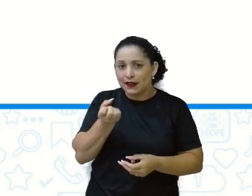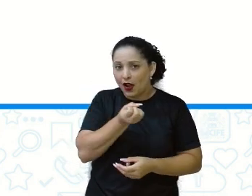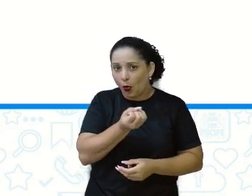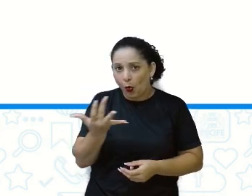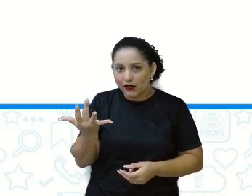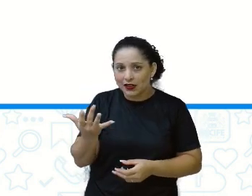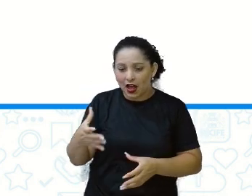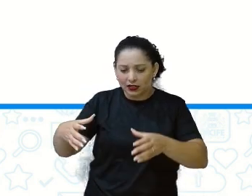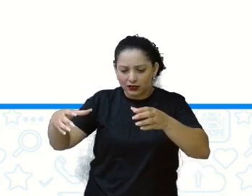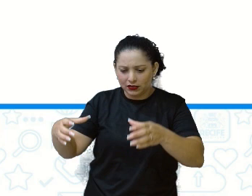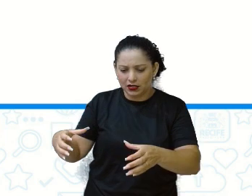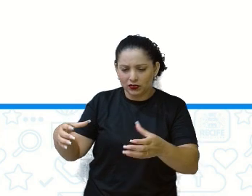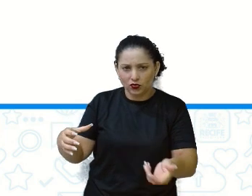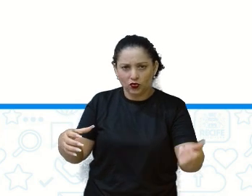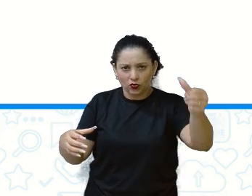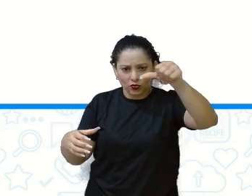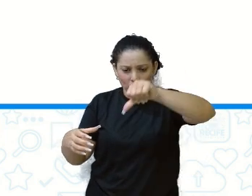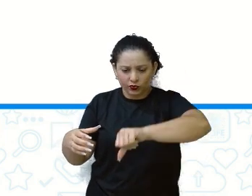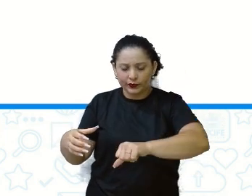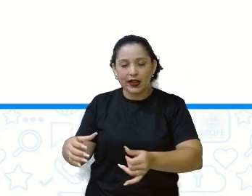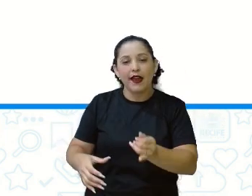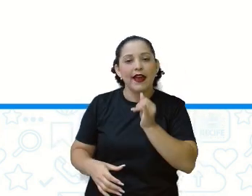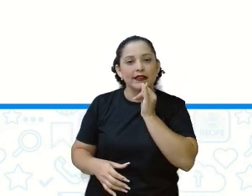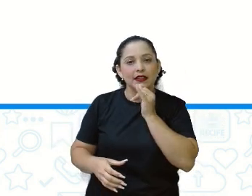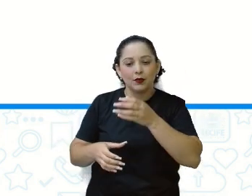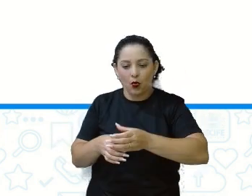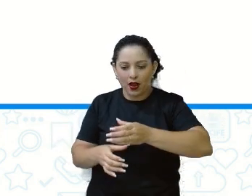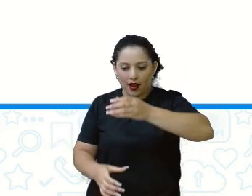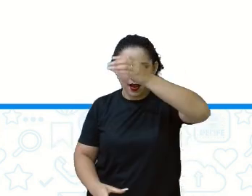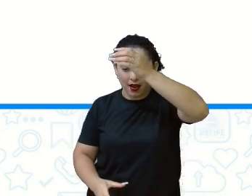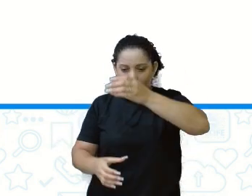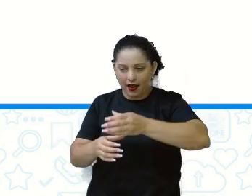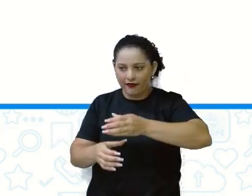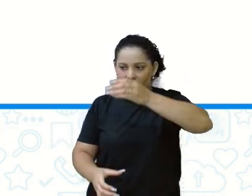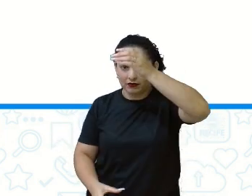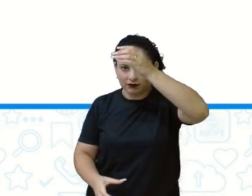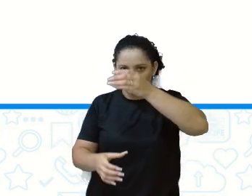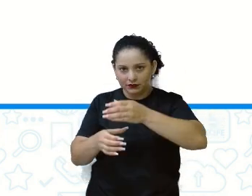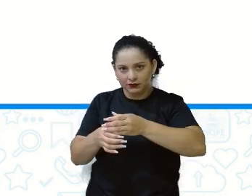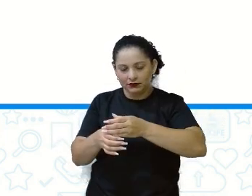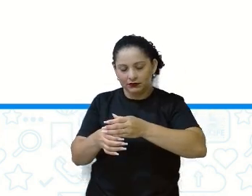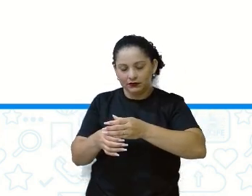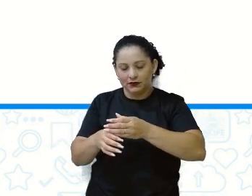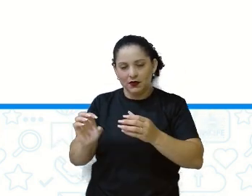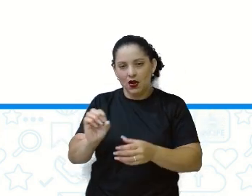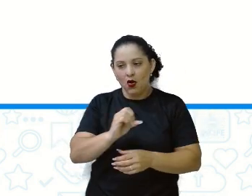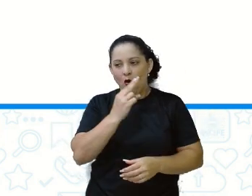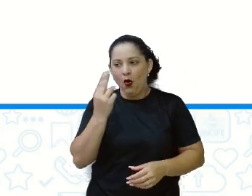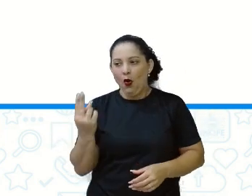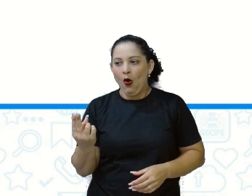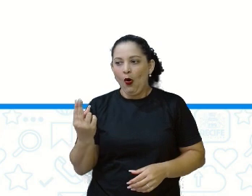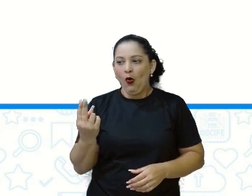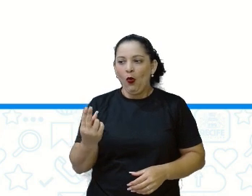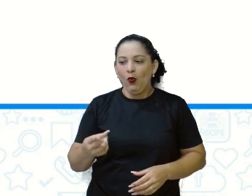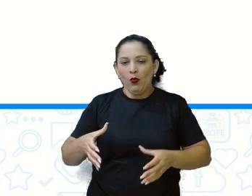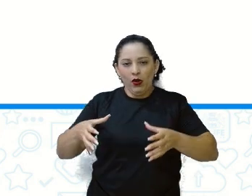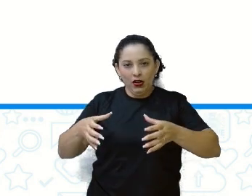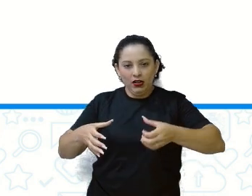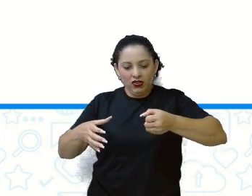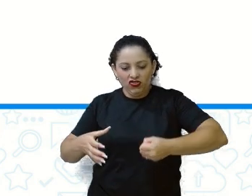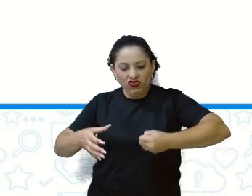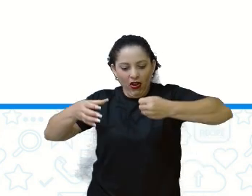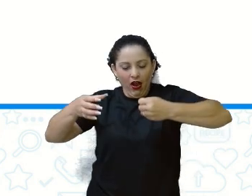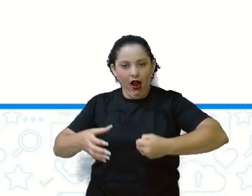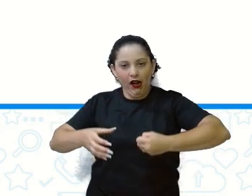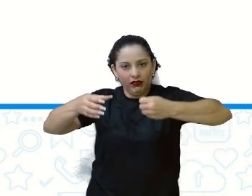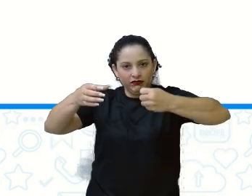recipiente. Um recipiente como uma garrafa, por exemplo, ou de uma jarra